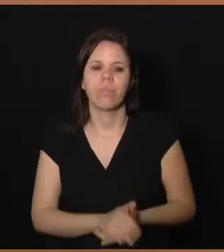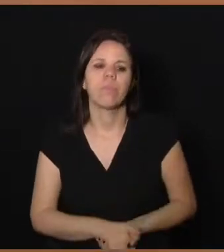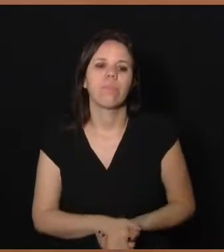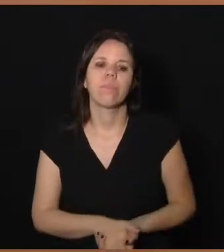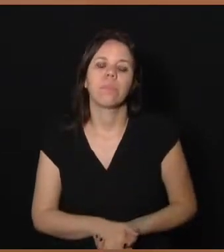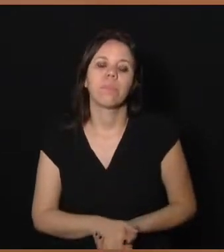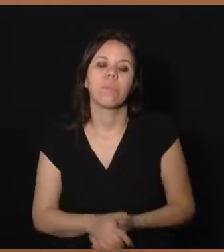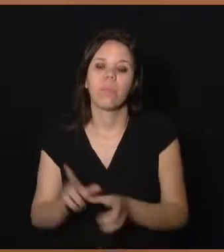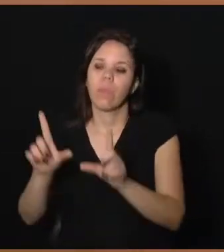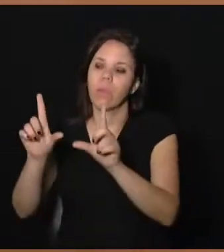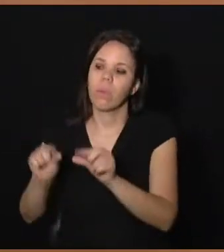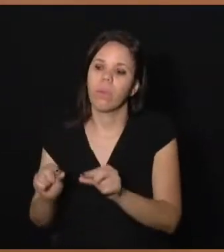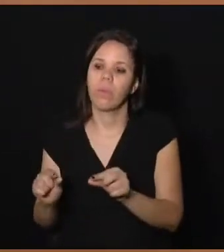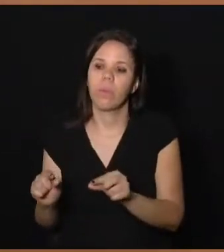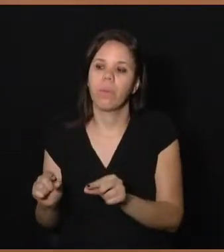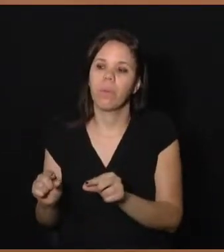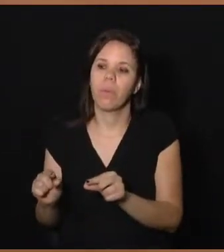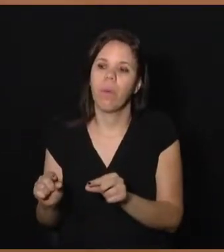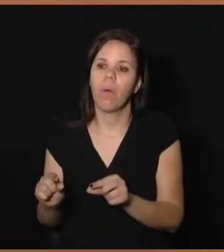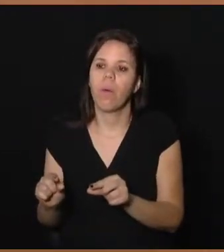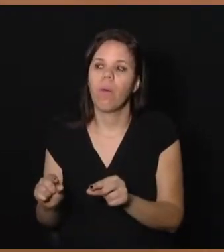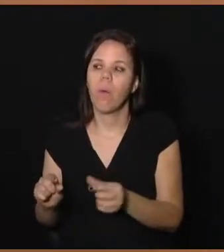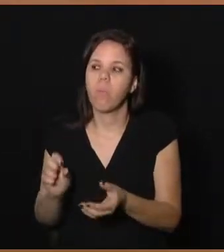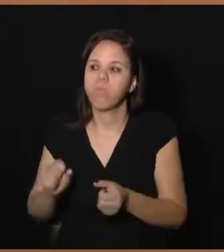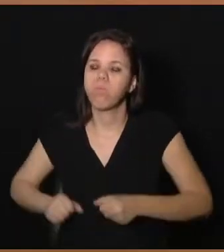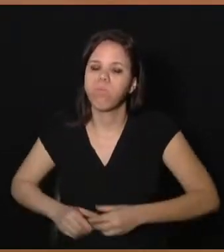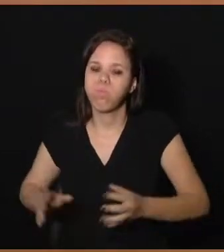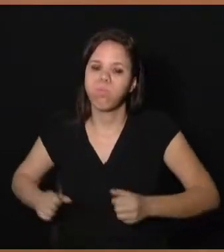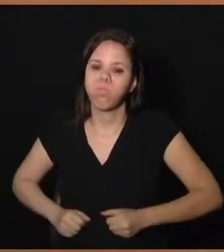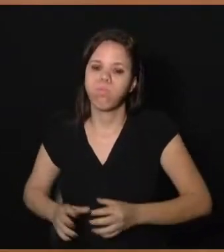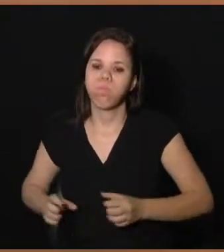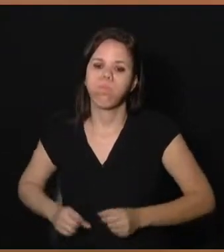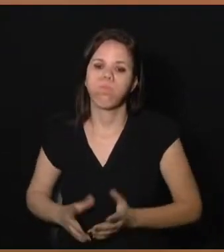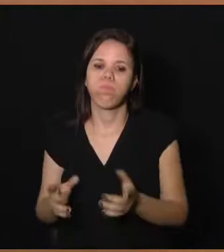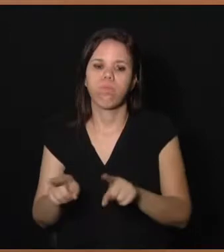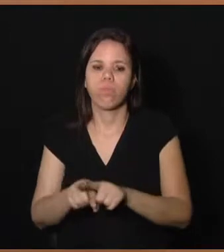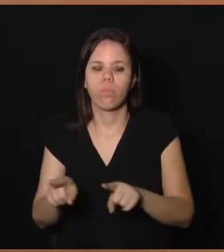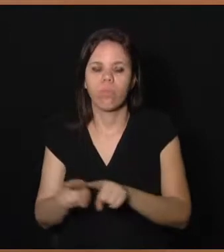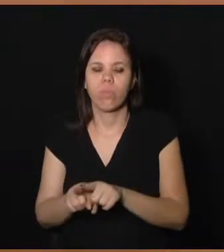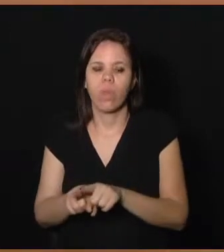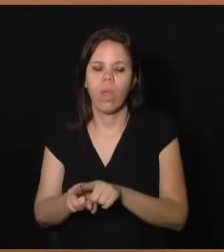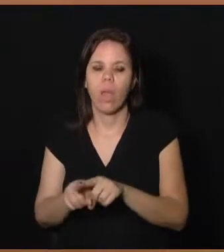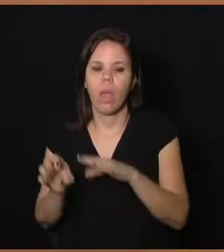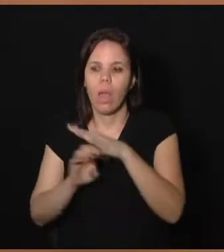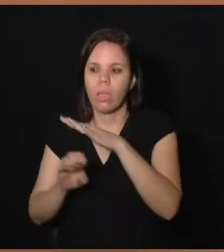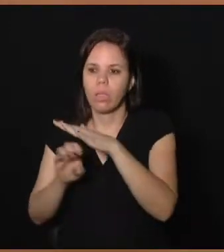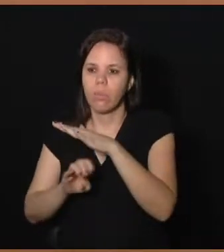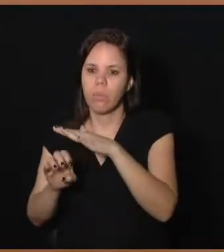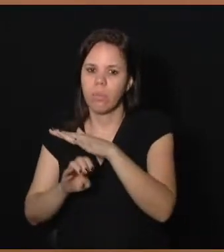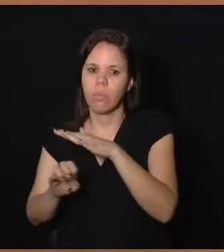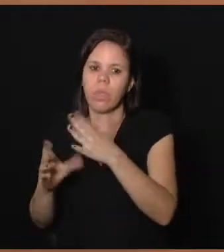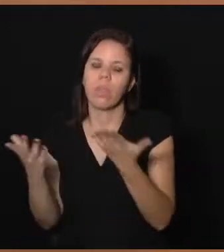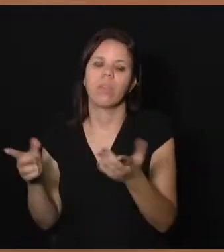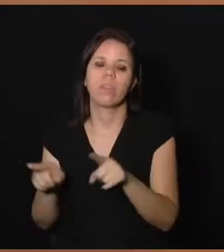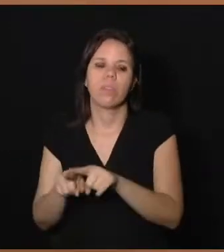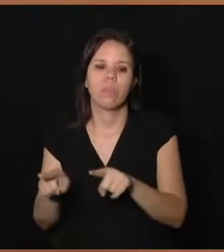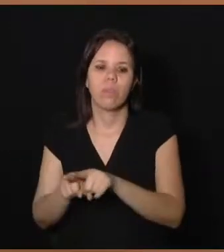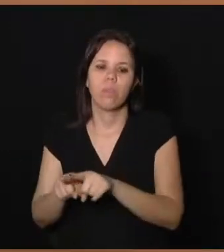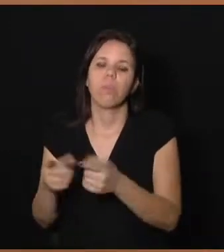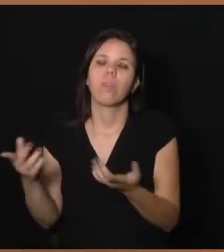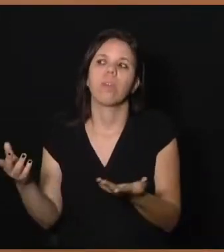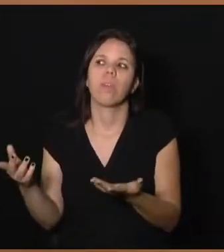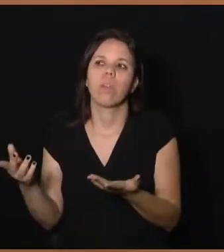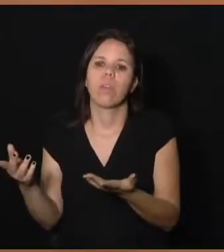forma, reduziria os custos para os agentes, os importadores e exportadores. E outra coisa também que a gente entende